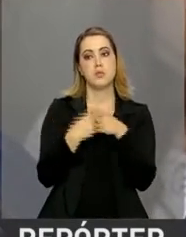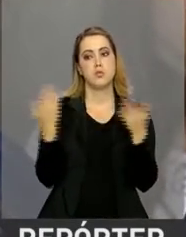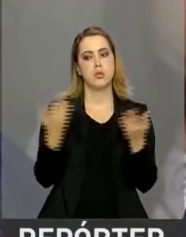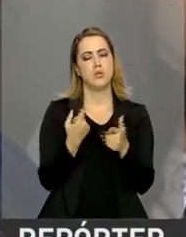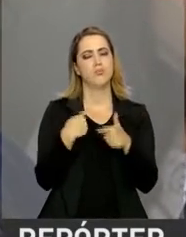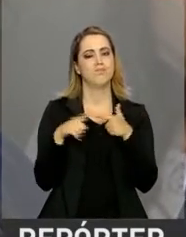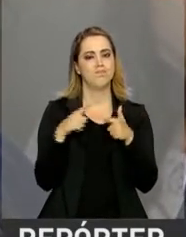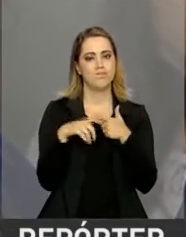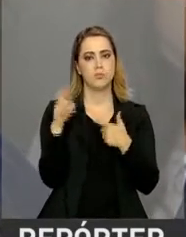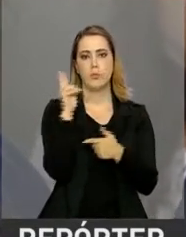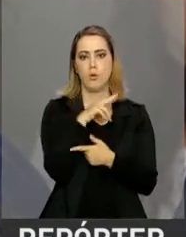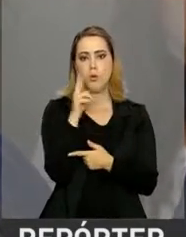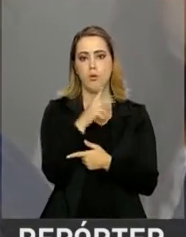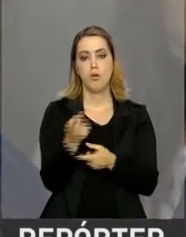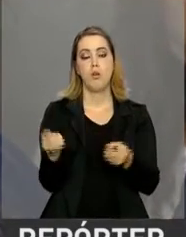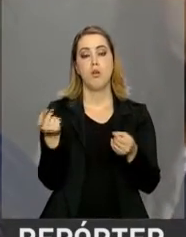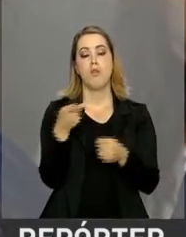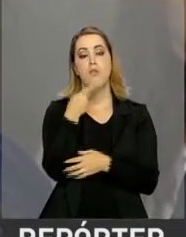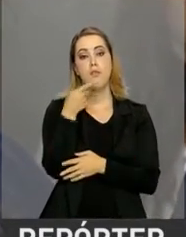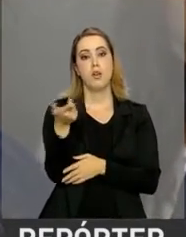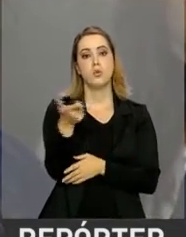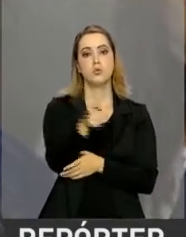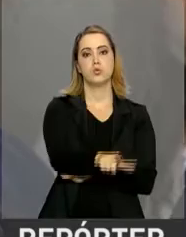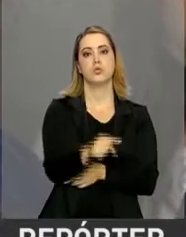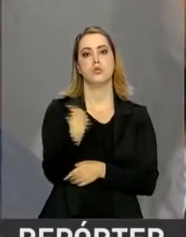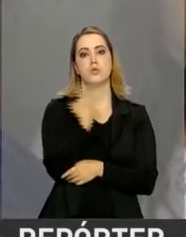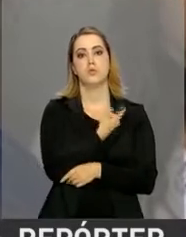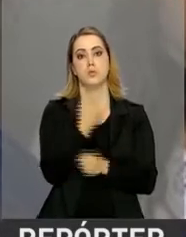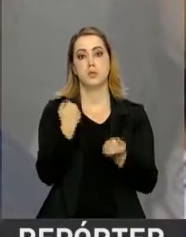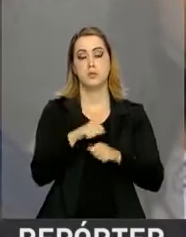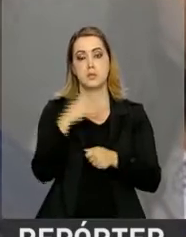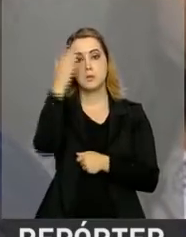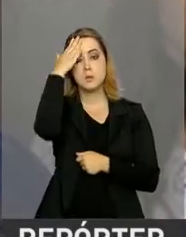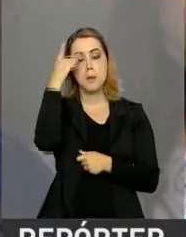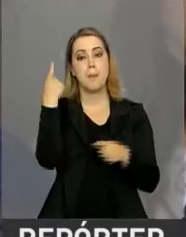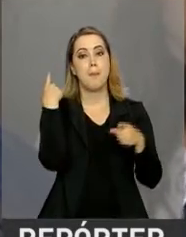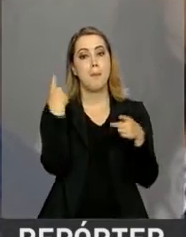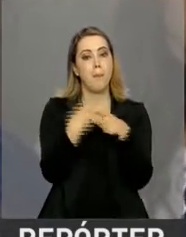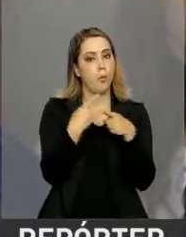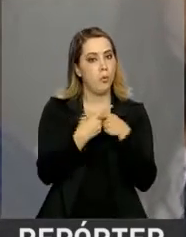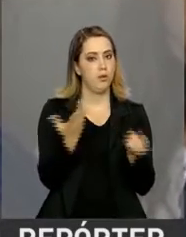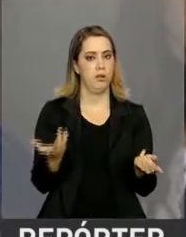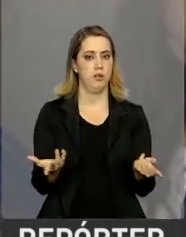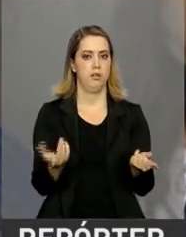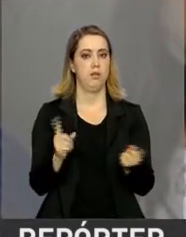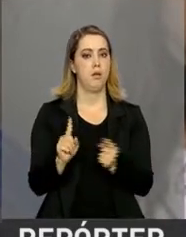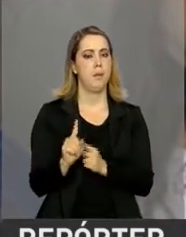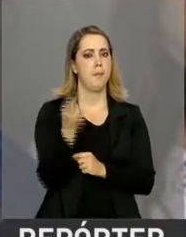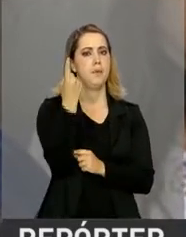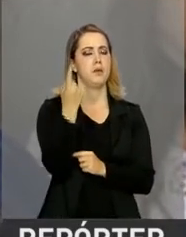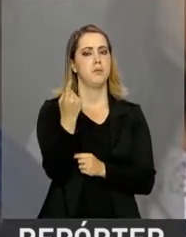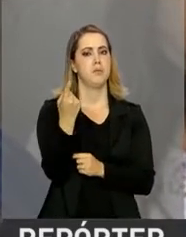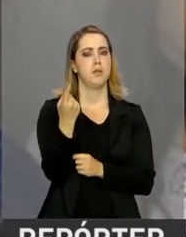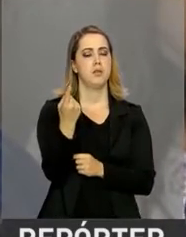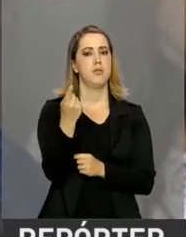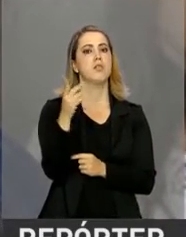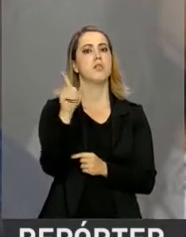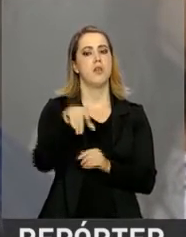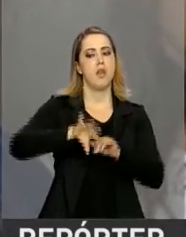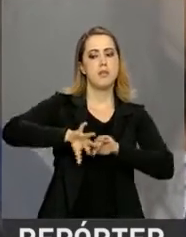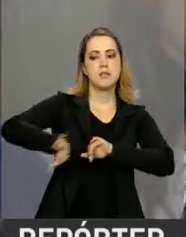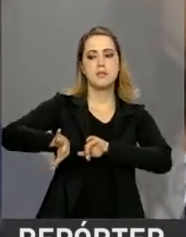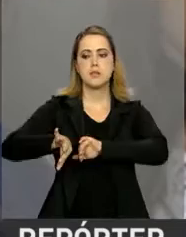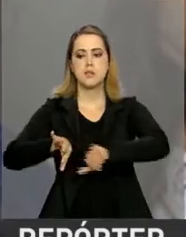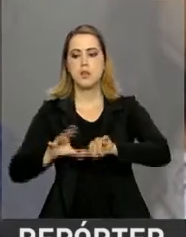dizer, o que nós temos que fazer é atacar as causas. E a primeira coisa importante é separar o joio do trigo.